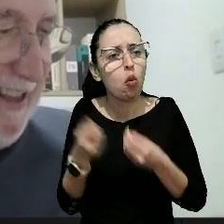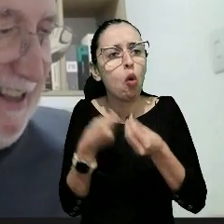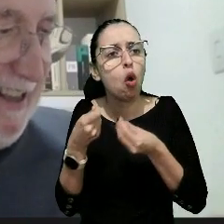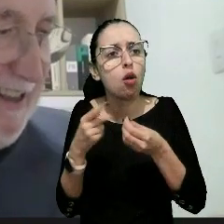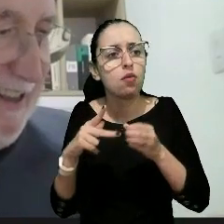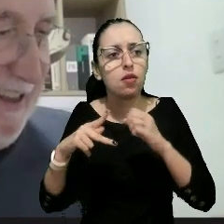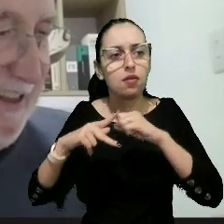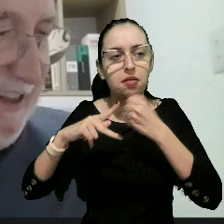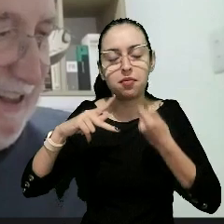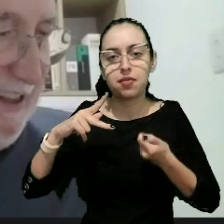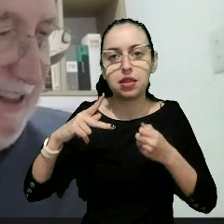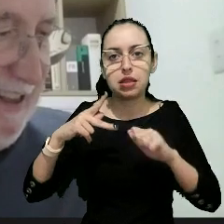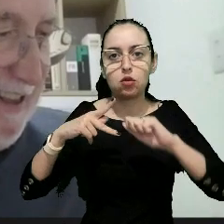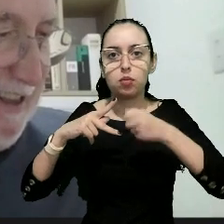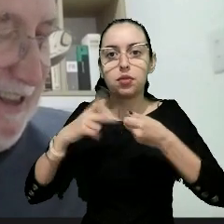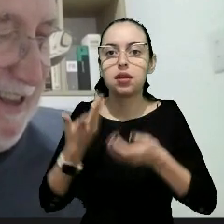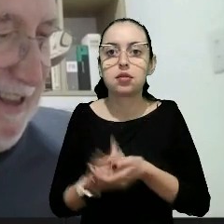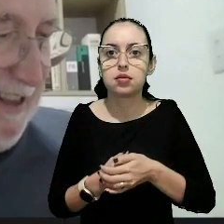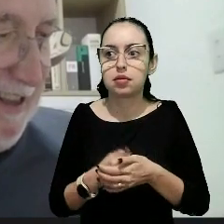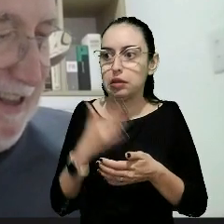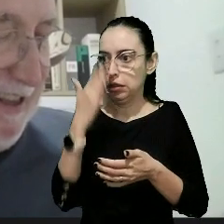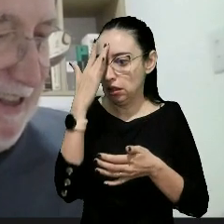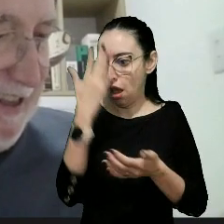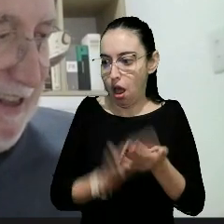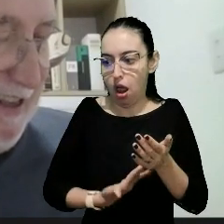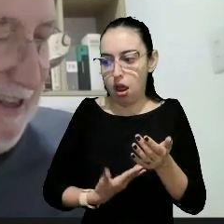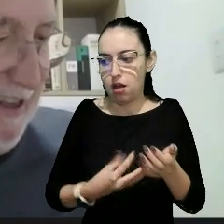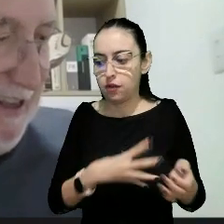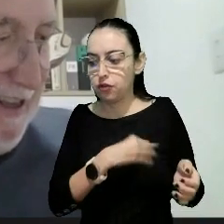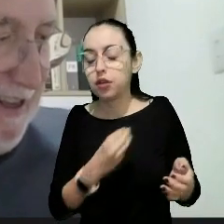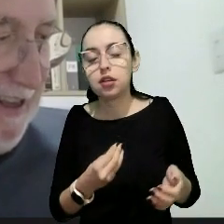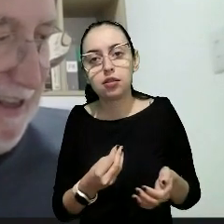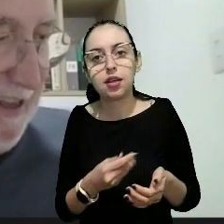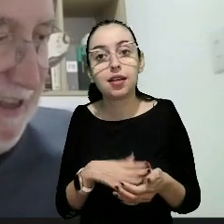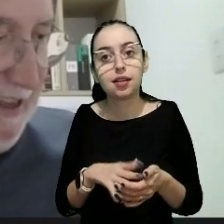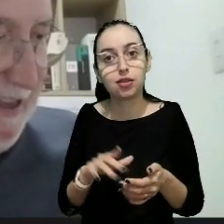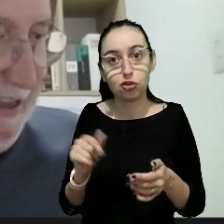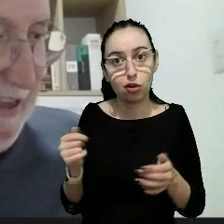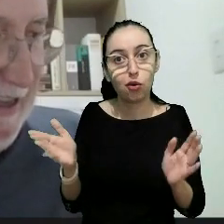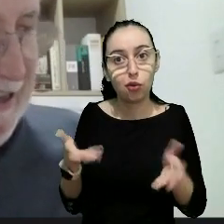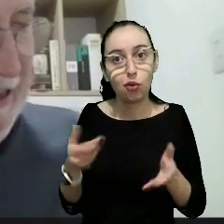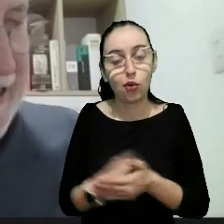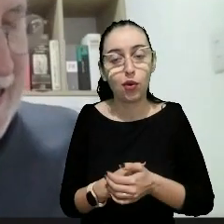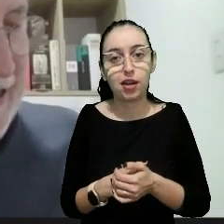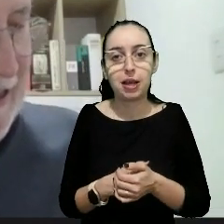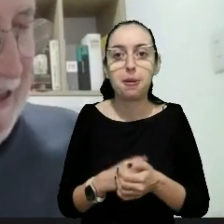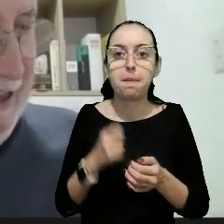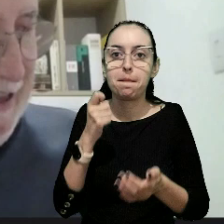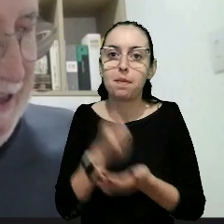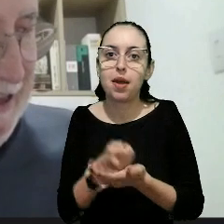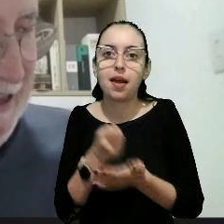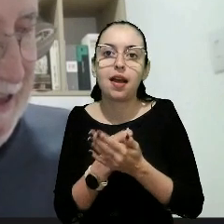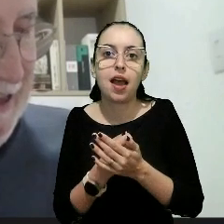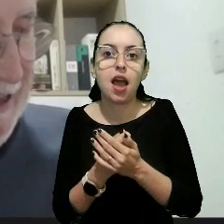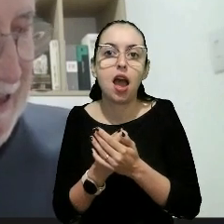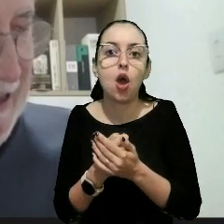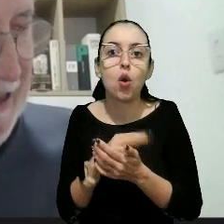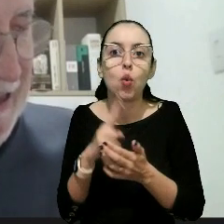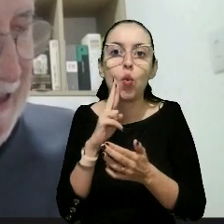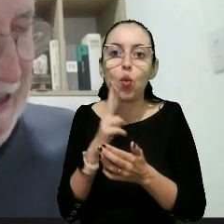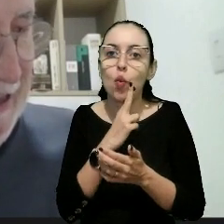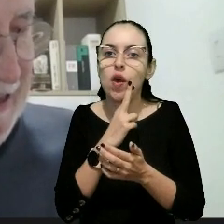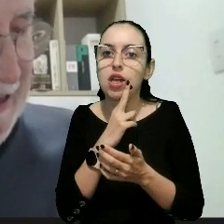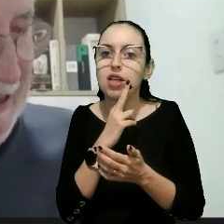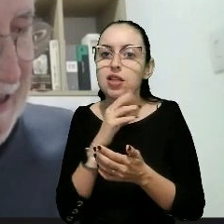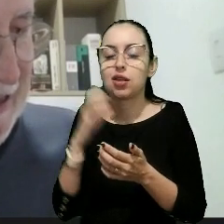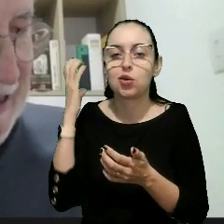deveria saber como é que faz um Pix? Ele se assustou com isso. E recentemente ele se assustou porque eu fui pagar a